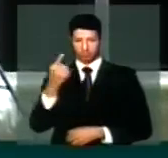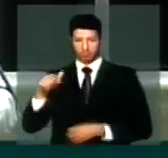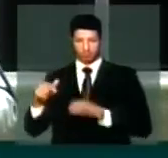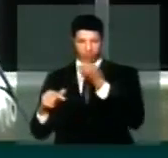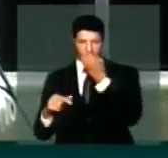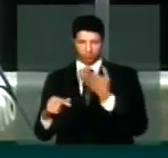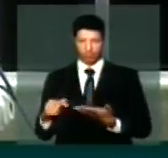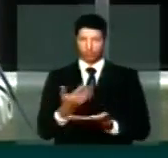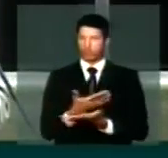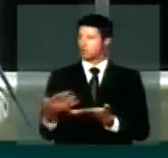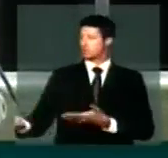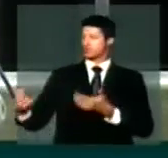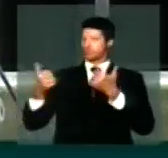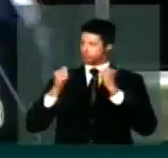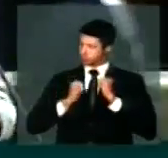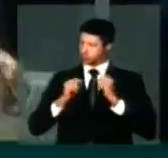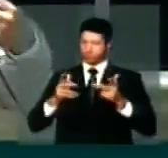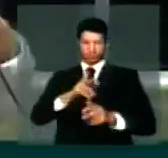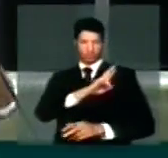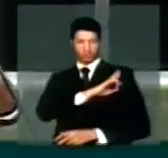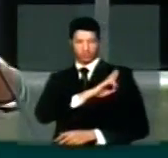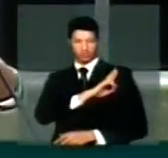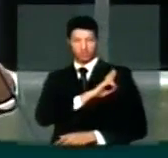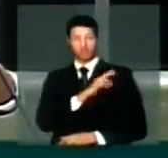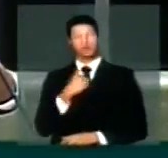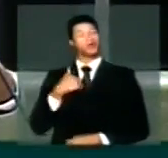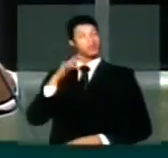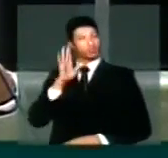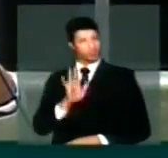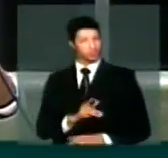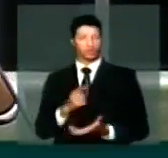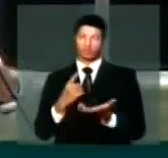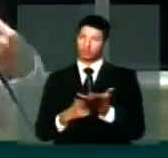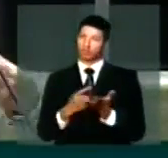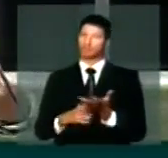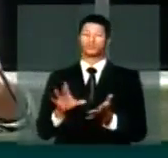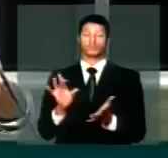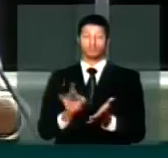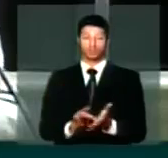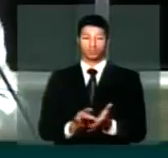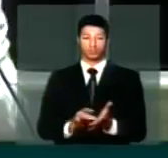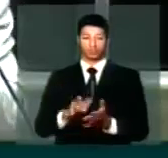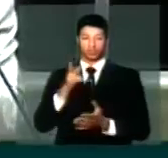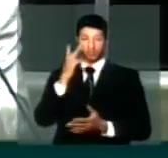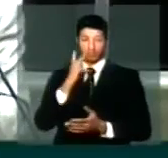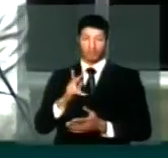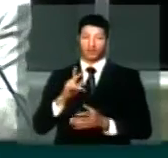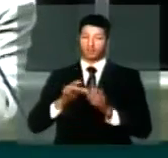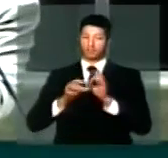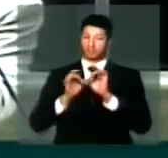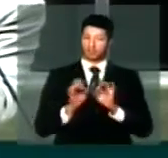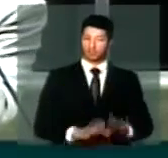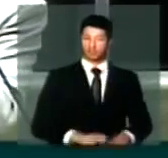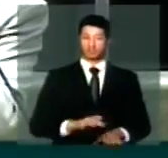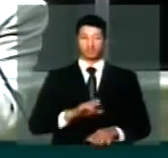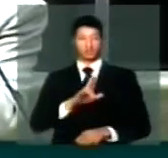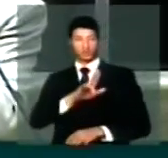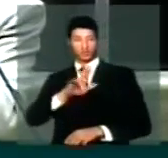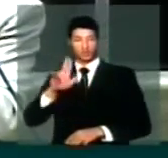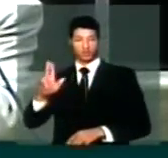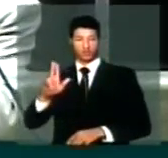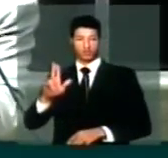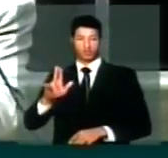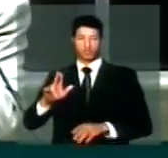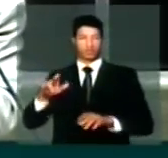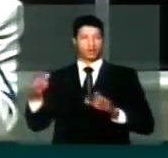que todos assumíssemos esse compromisso, e eu já assumo, obviamente, de desistirmos em nome